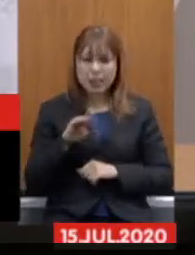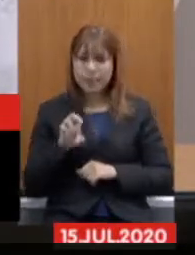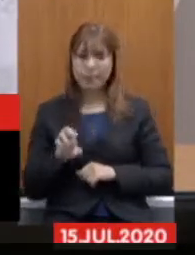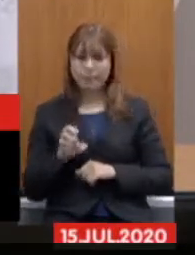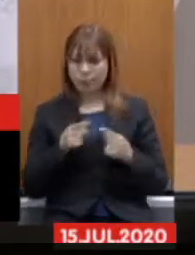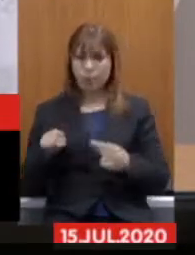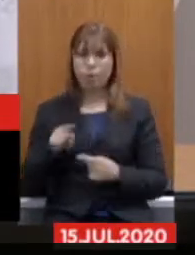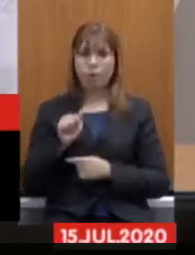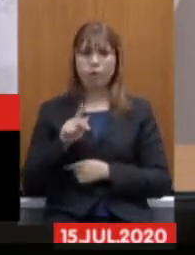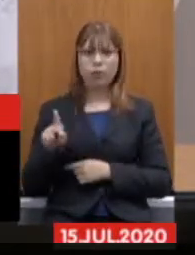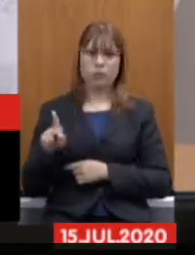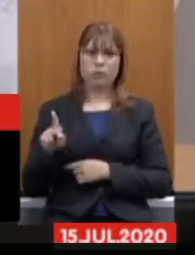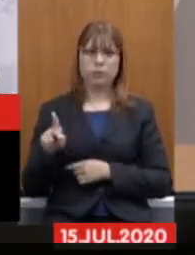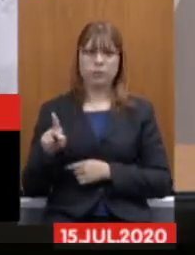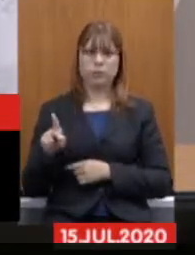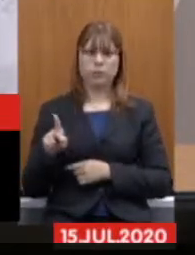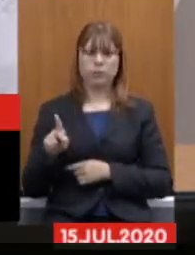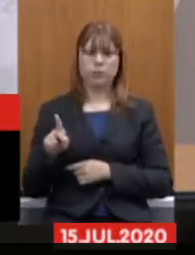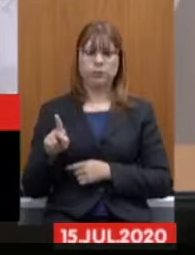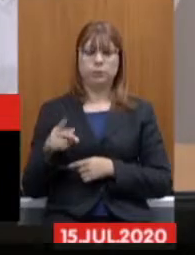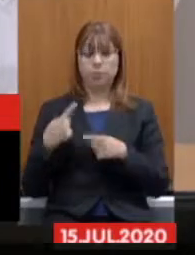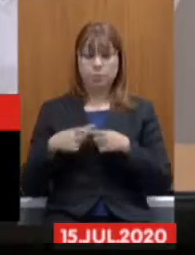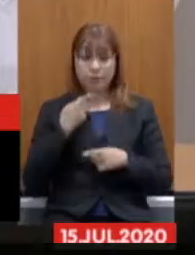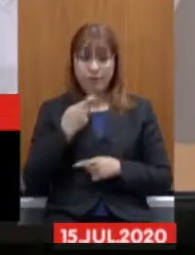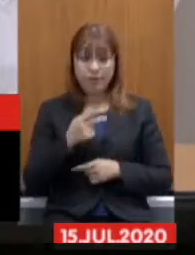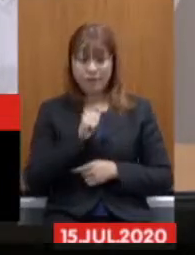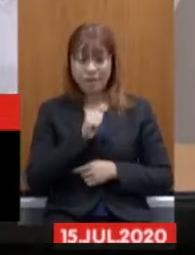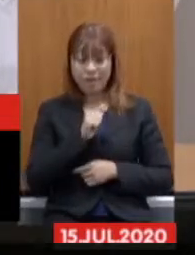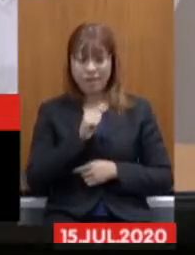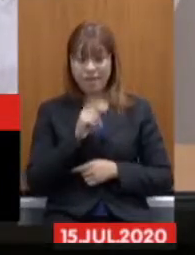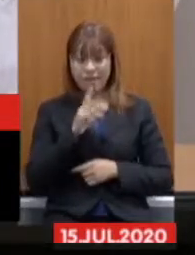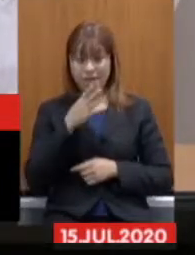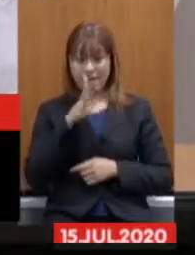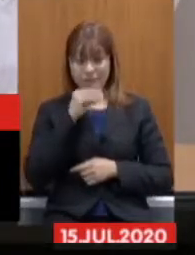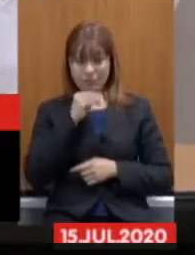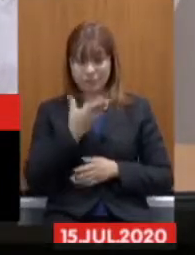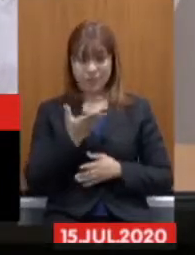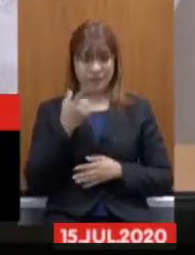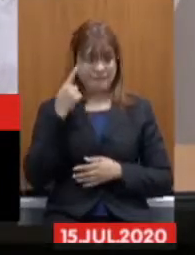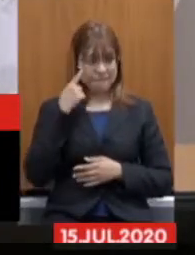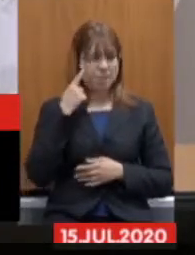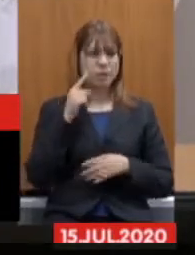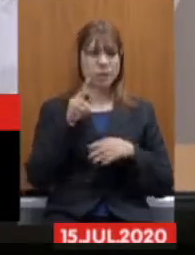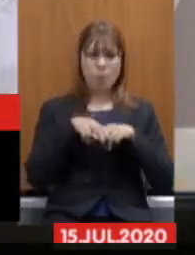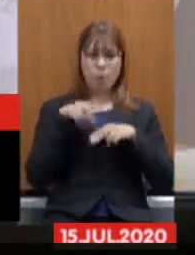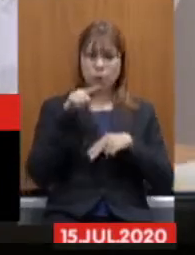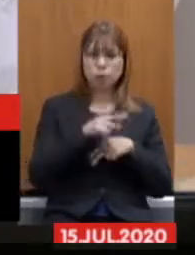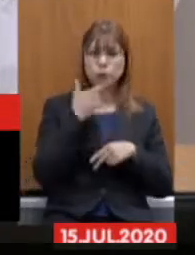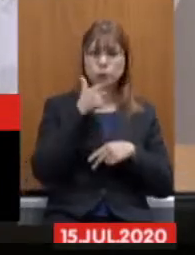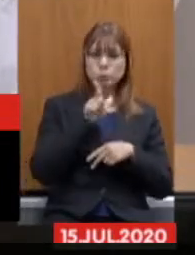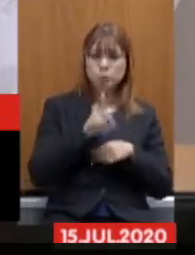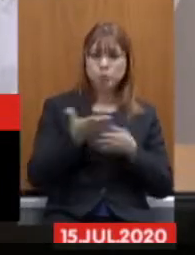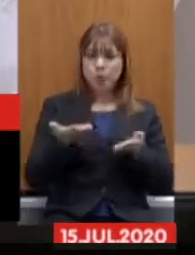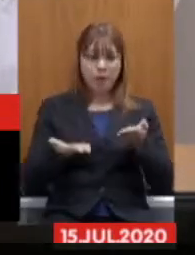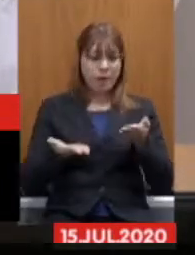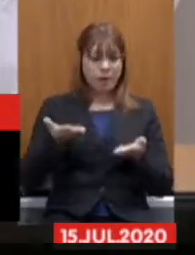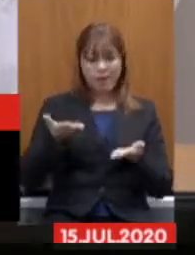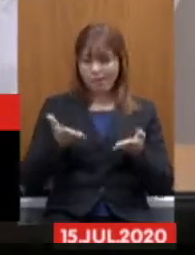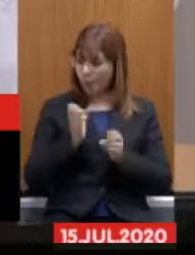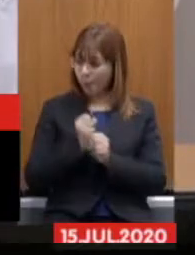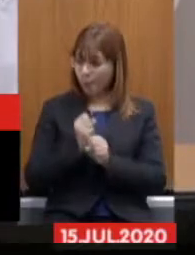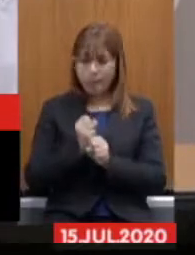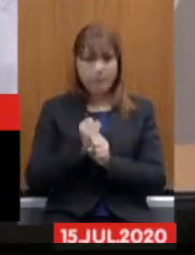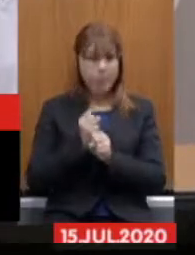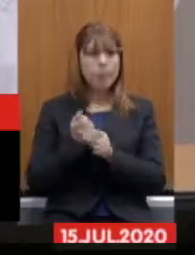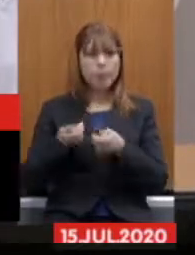de novo os servidores a pretexto de equilibrar as contas da previdência é demais